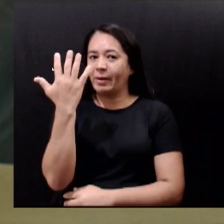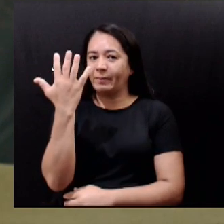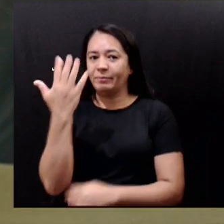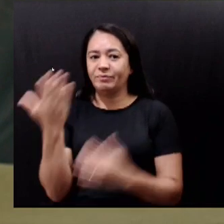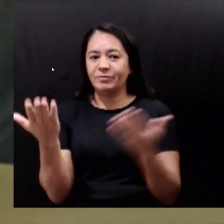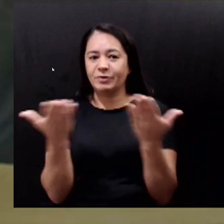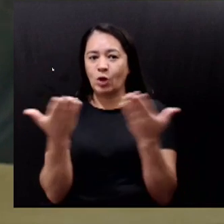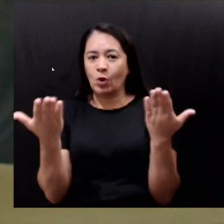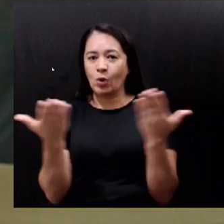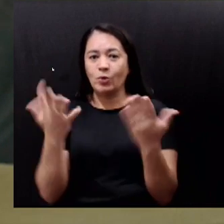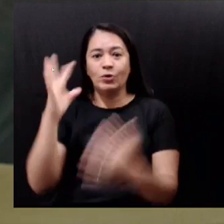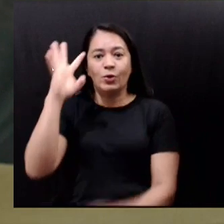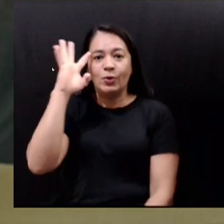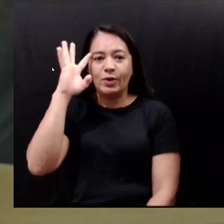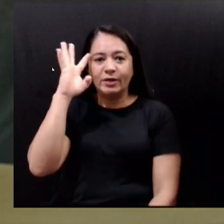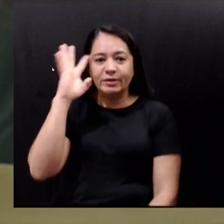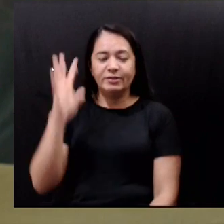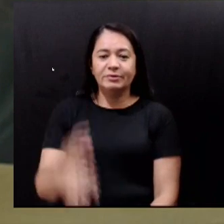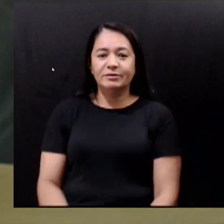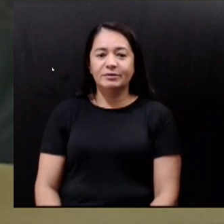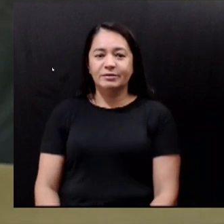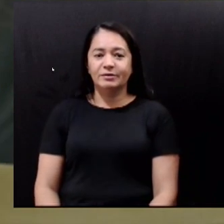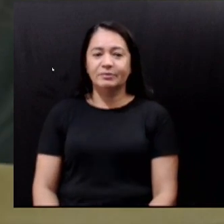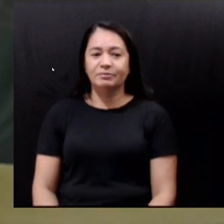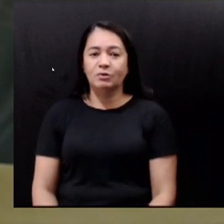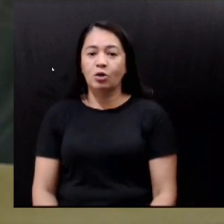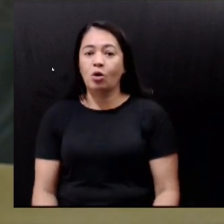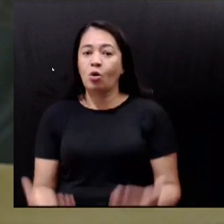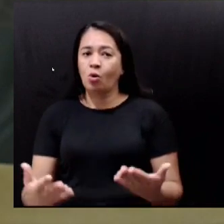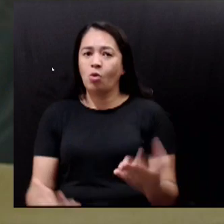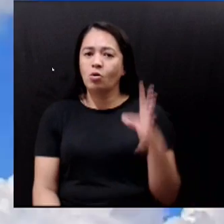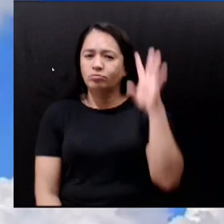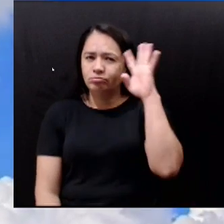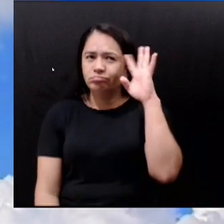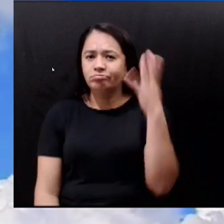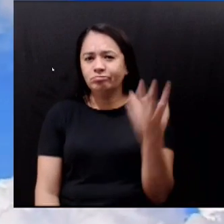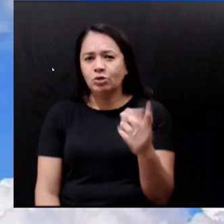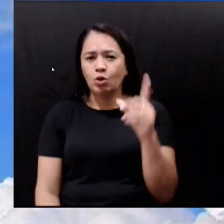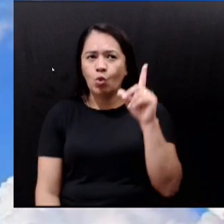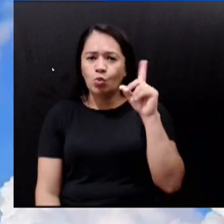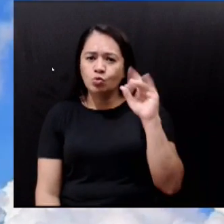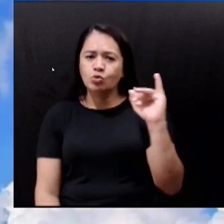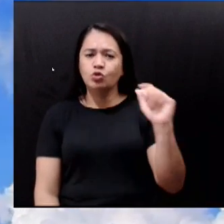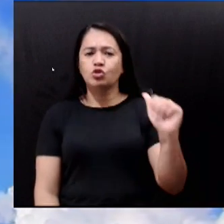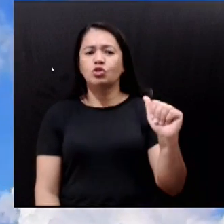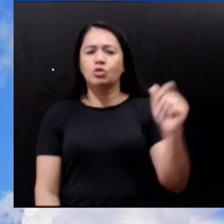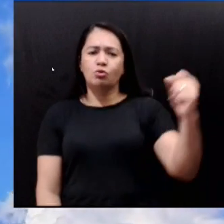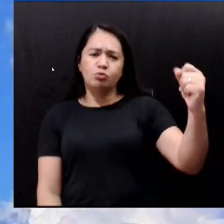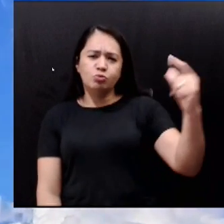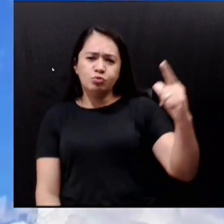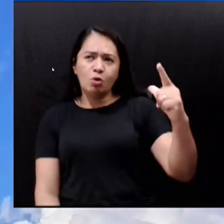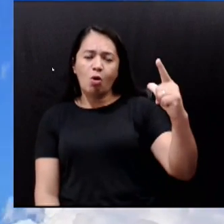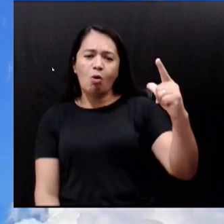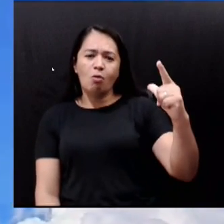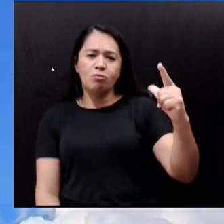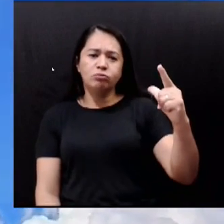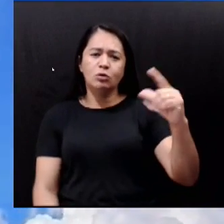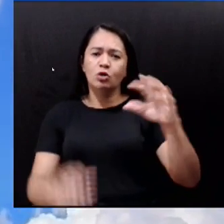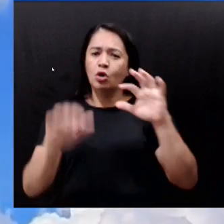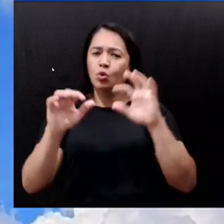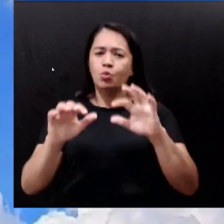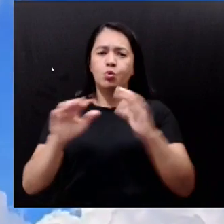quarta-feira. Bom, hoje, quarta-feira, temos um dia com sol entre poucas nuvens, sem previsão de chuva, estamos